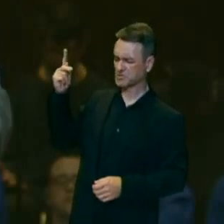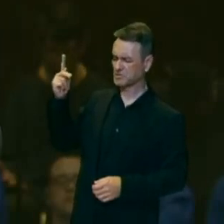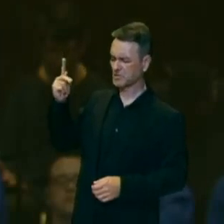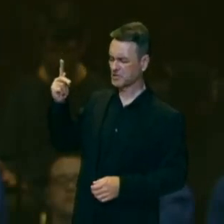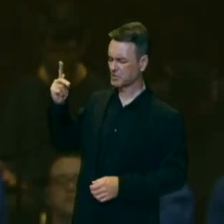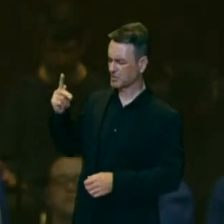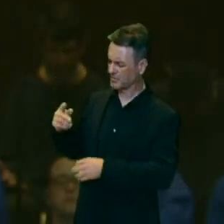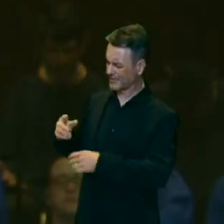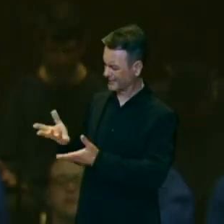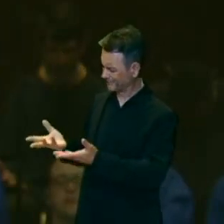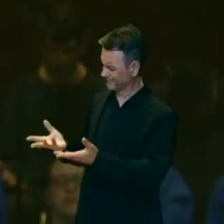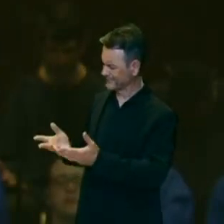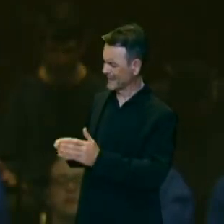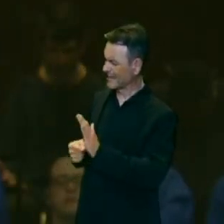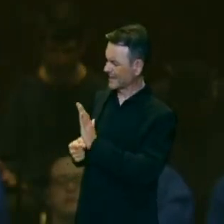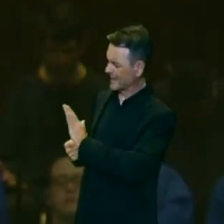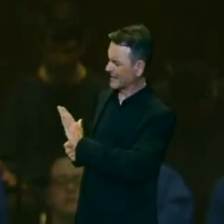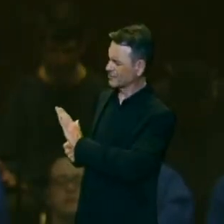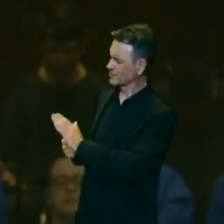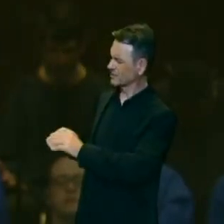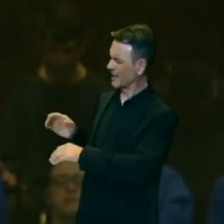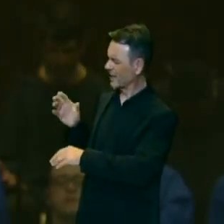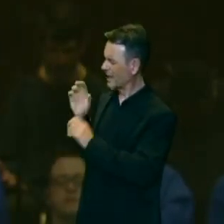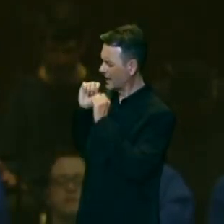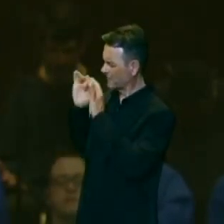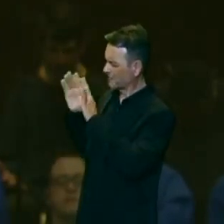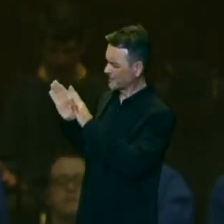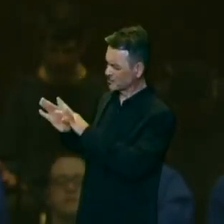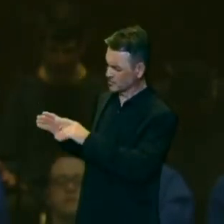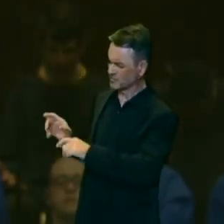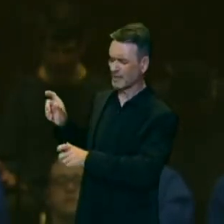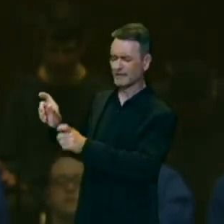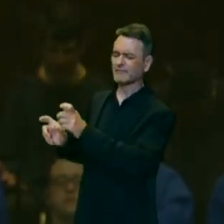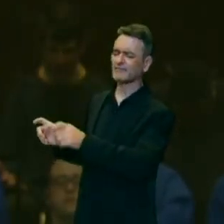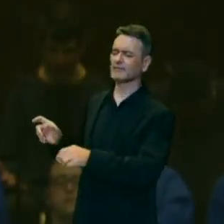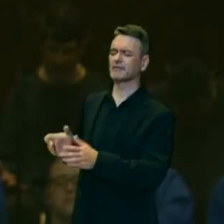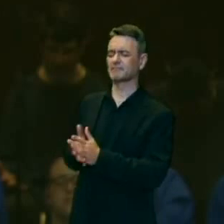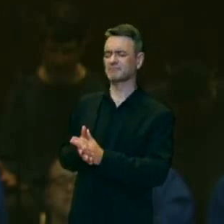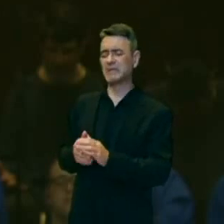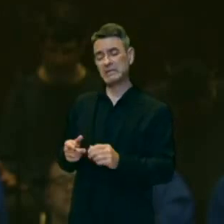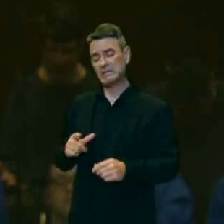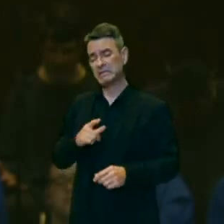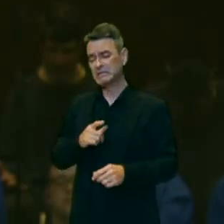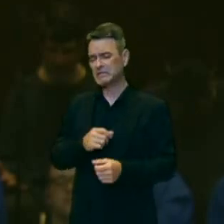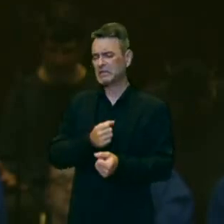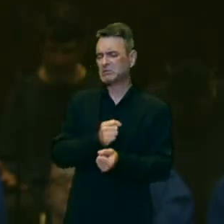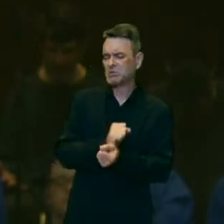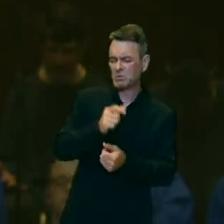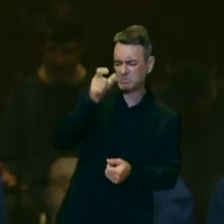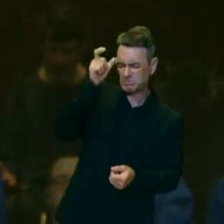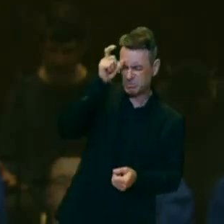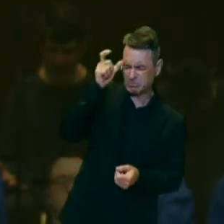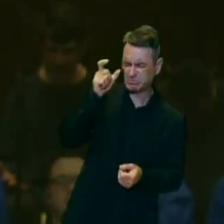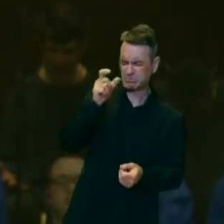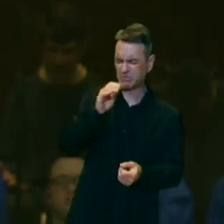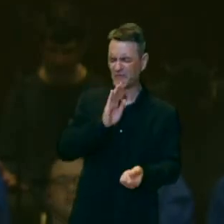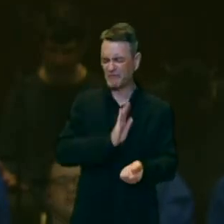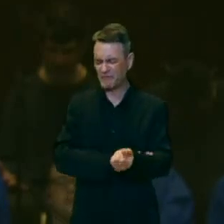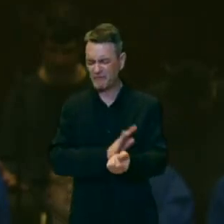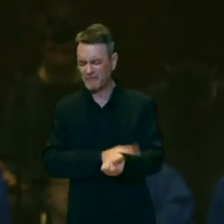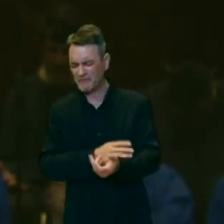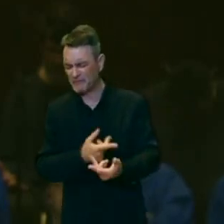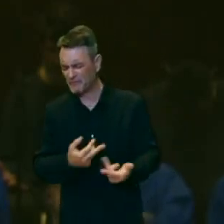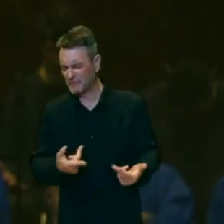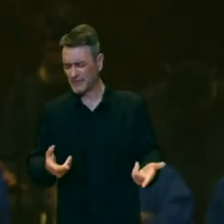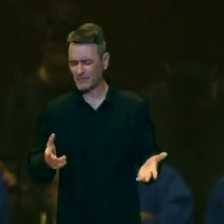no coração de outros. Senhor, se existe alguma algema de Satanás, algum vício, alguma coisa que